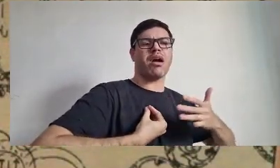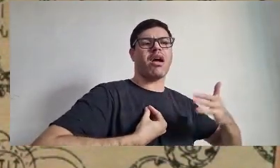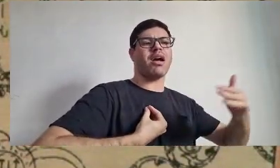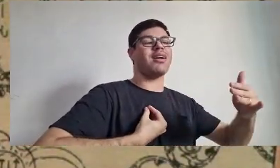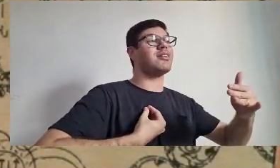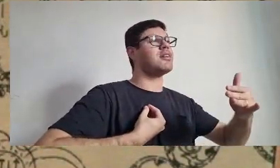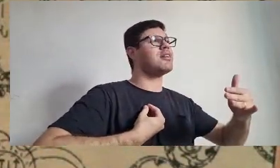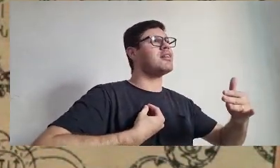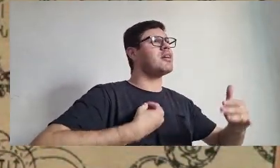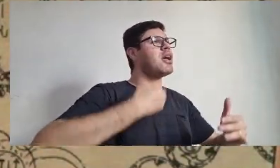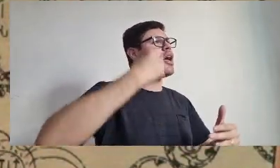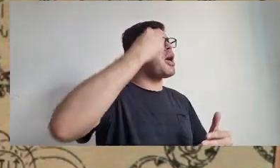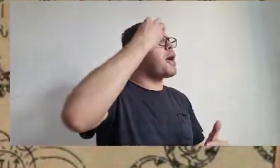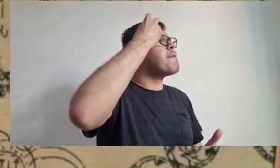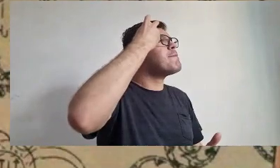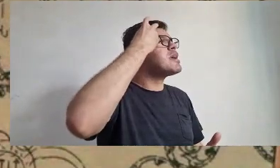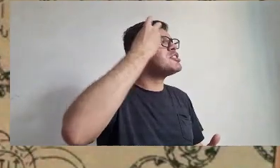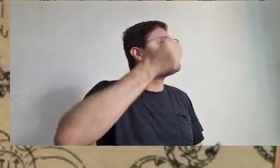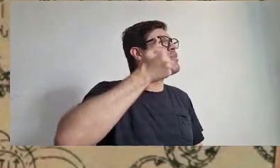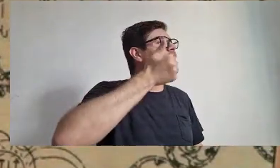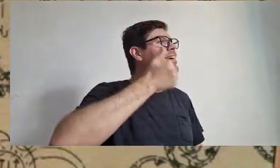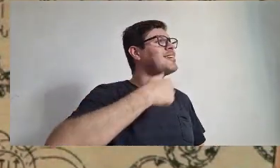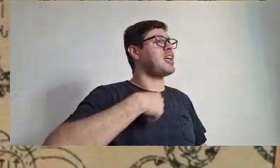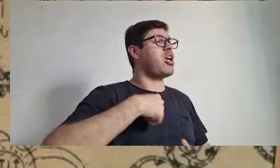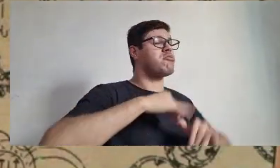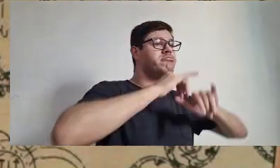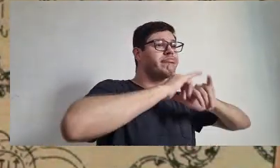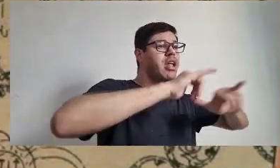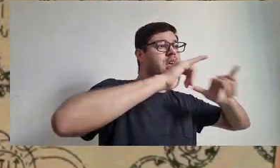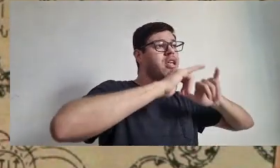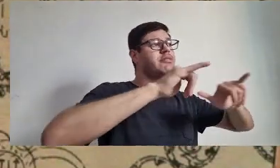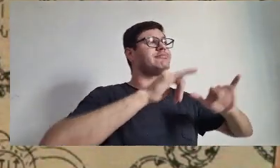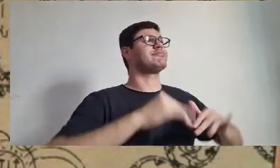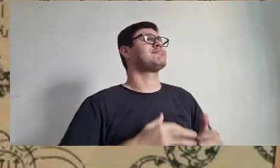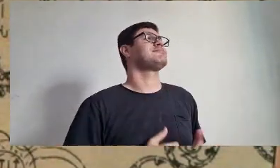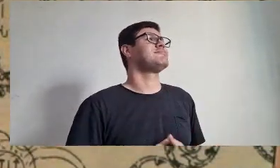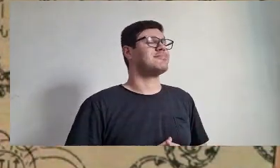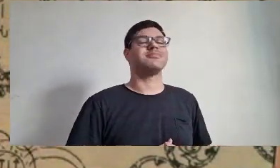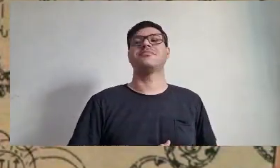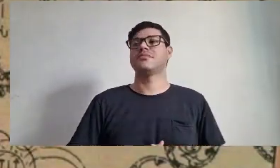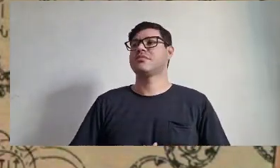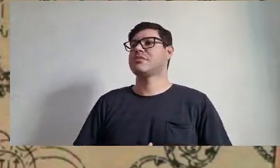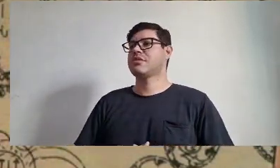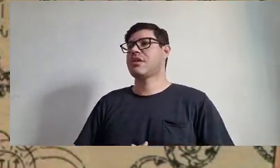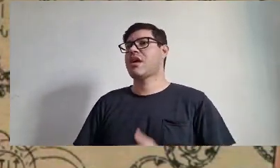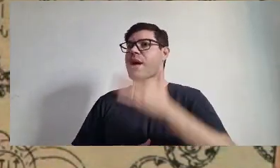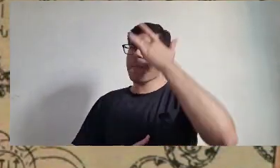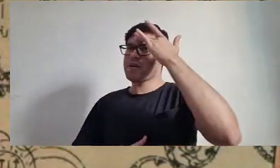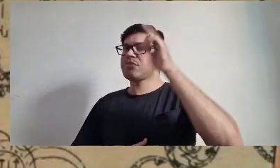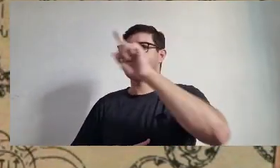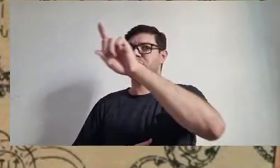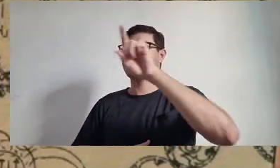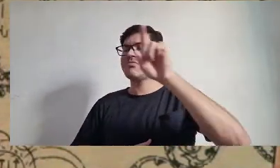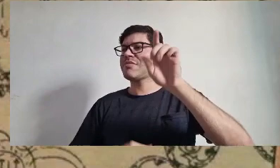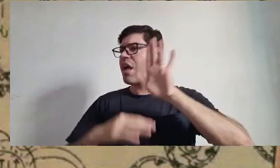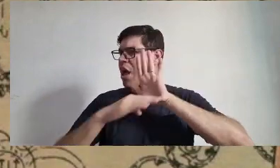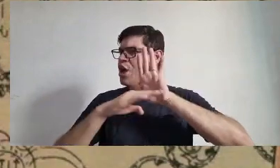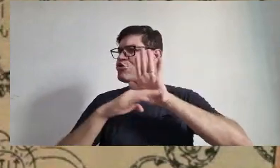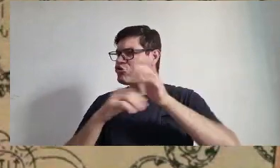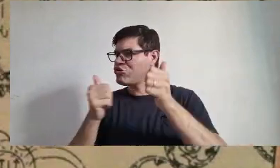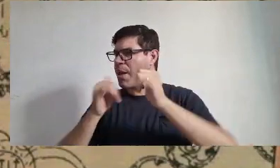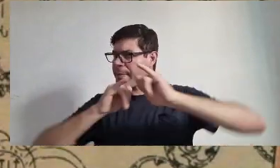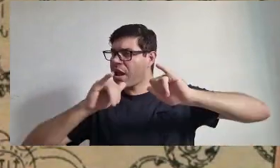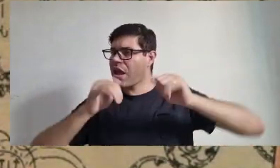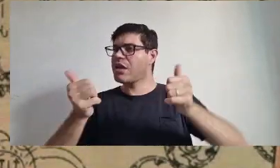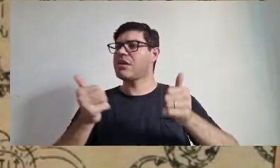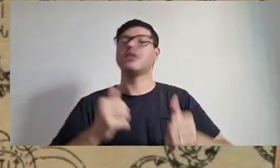lúcido, porque eu ainda prego. Ajuda as pessoas com a pregação, né? Claro. Então, eu tenho uma equipe muito boa. Por